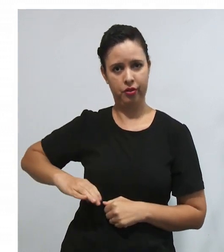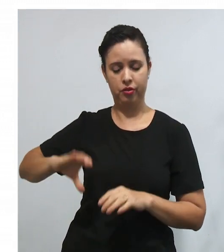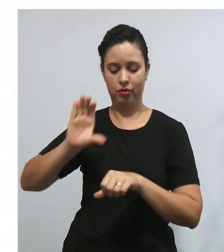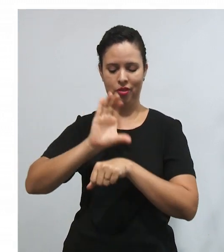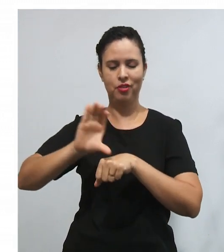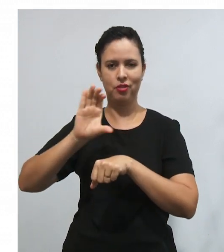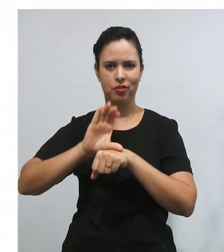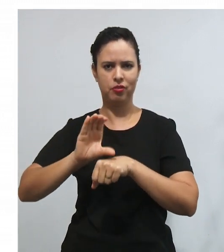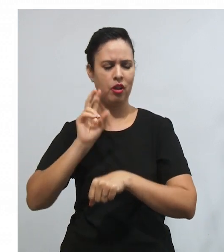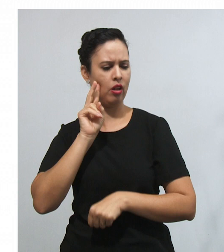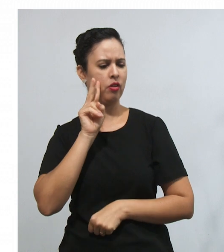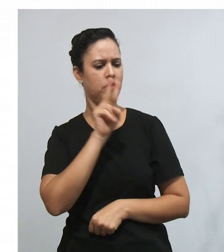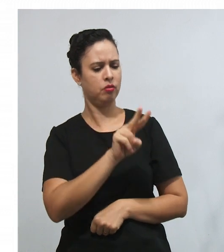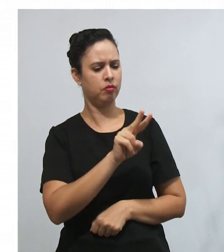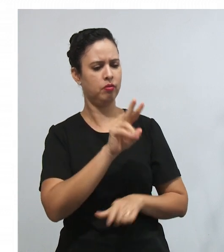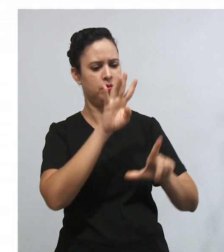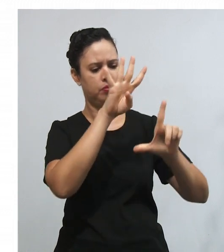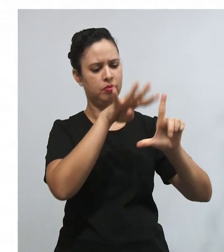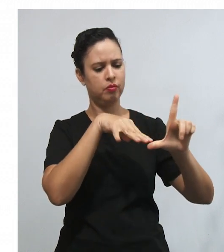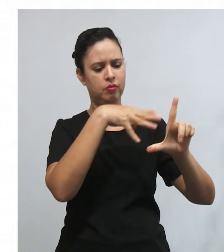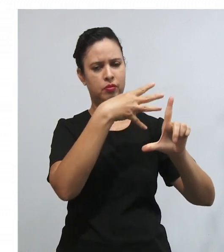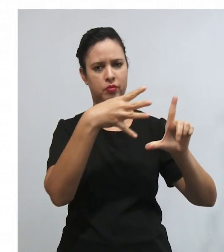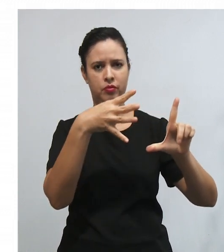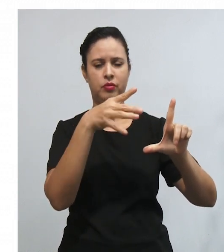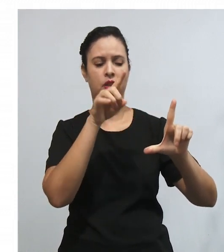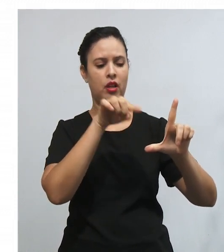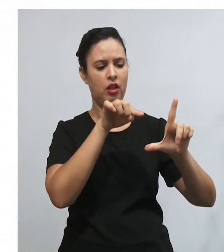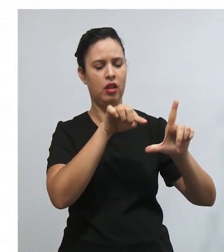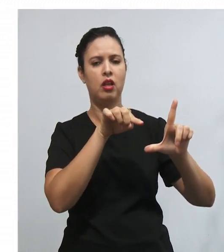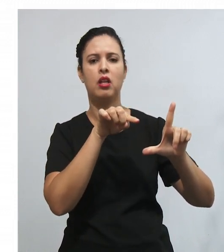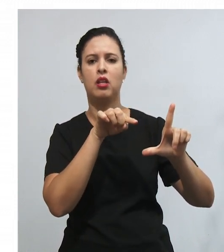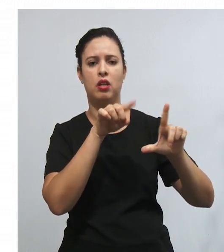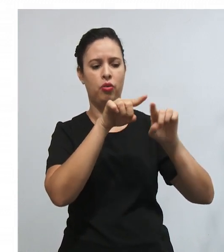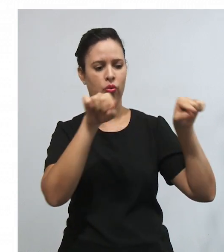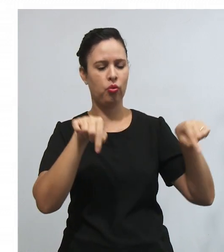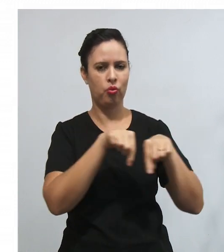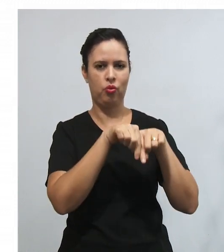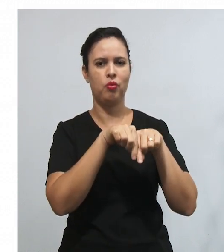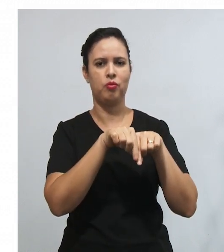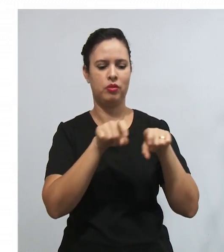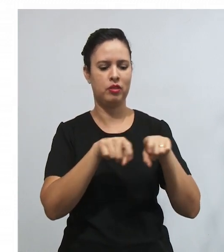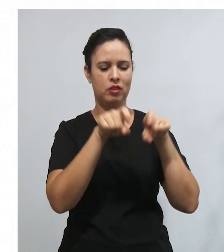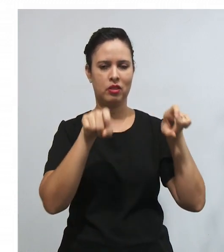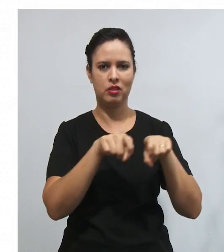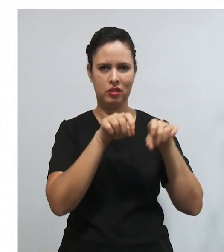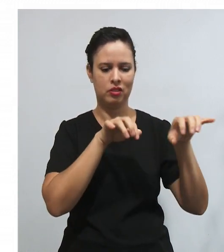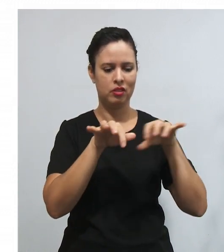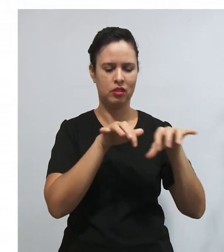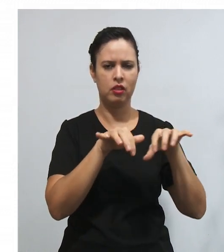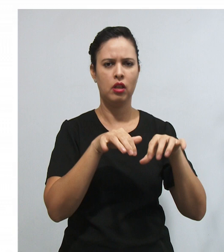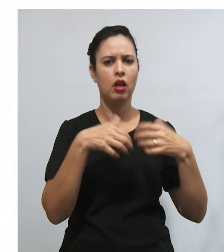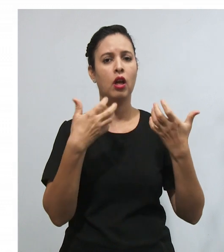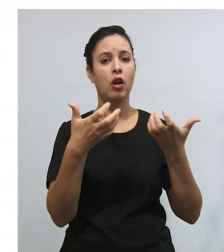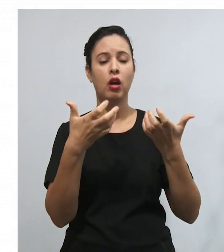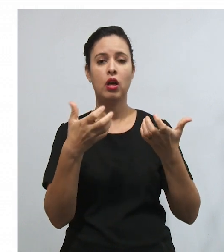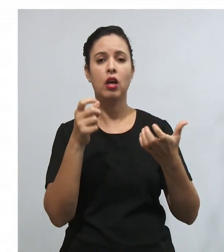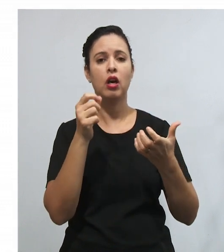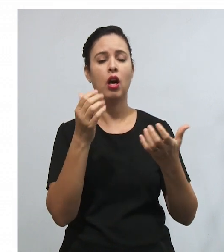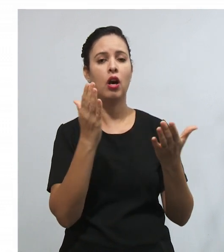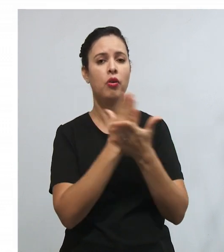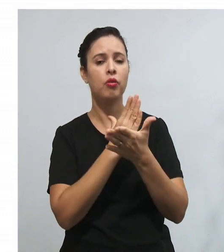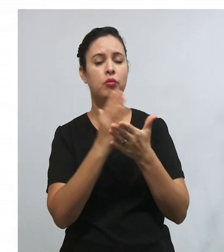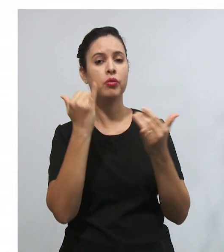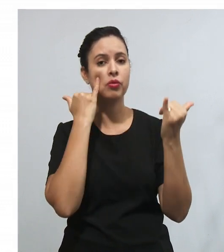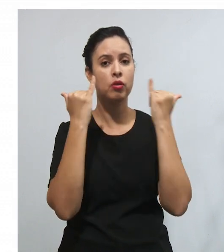supor que essa turma aqui é uma turma de informática, né? E aí eu eu quero que tenha aqui algumas informações úteis